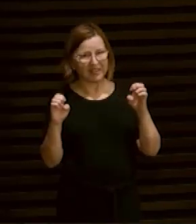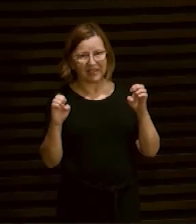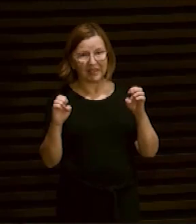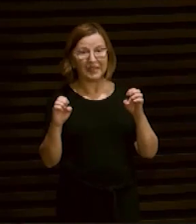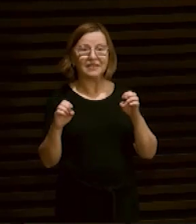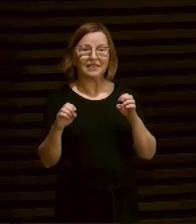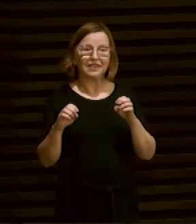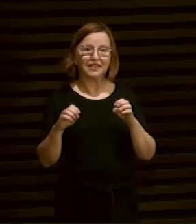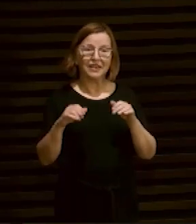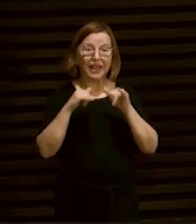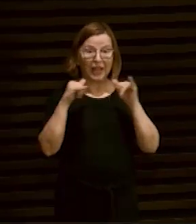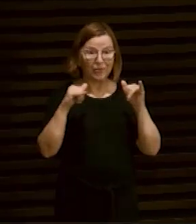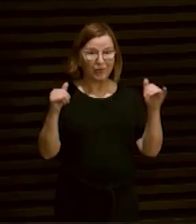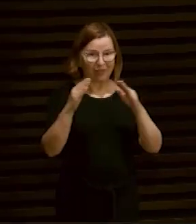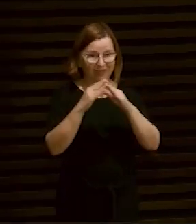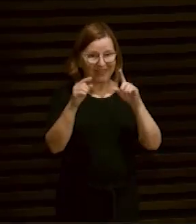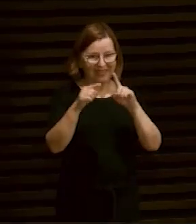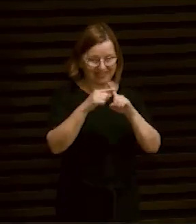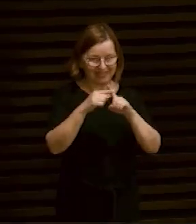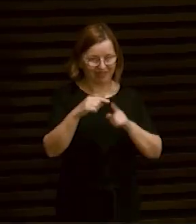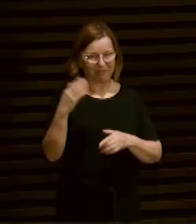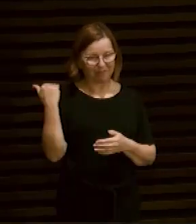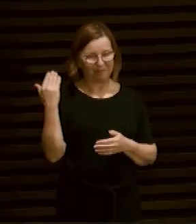estavam anunciando na igreja primitiva.